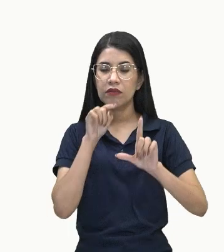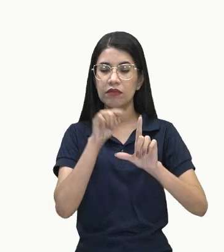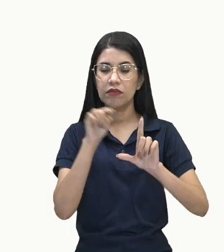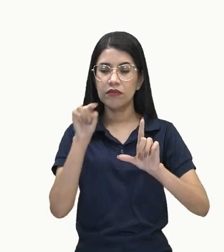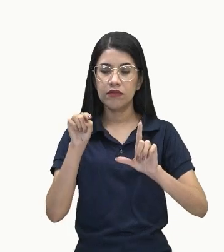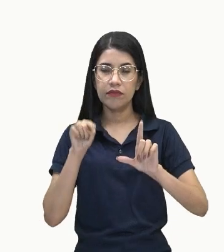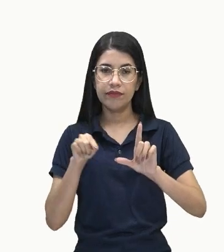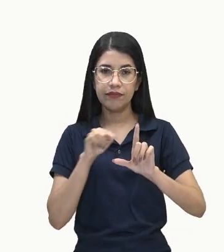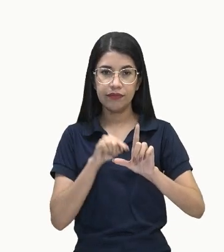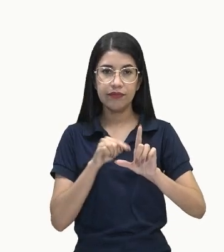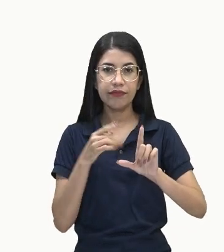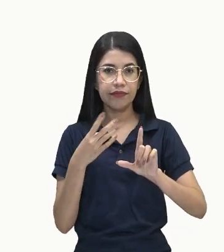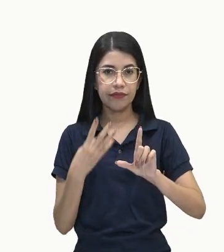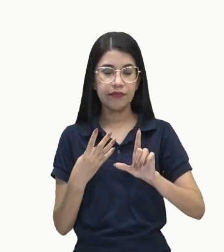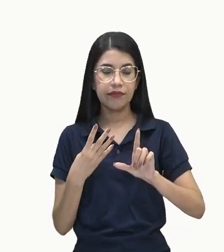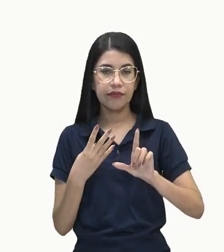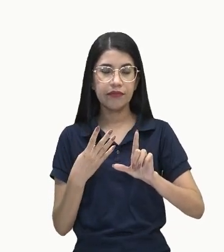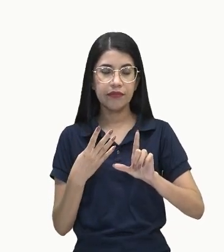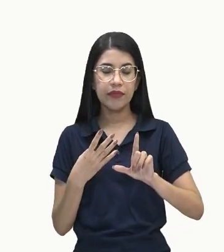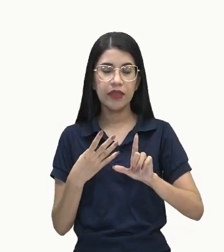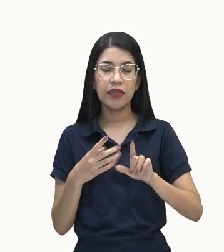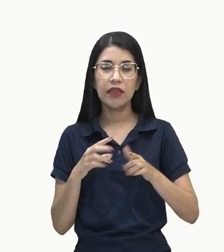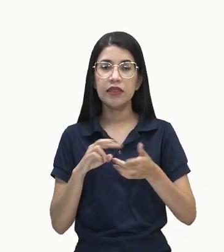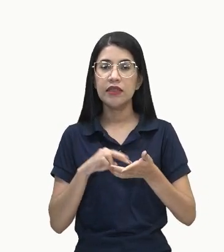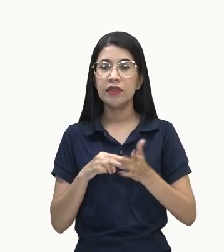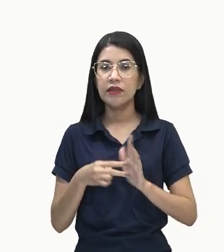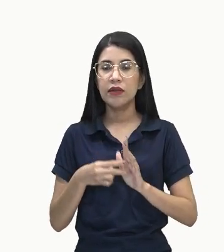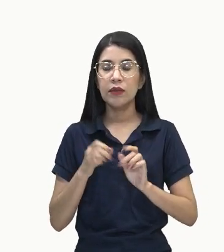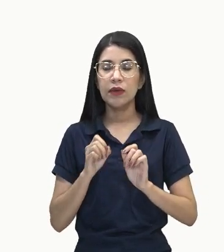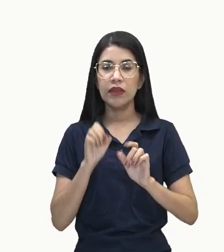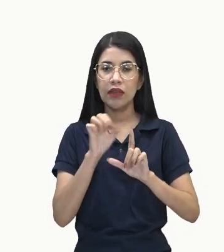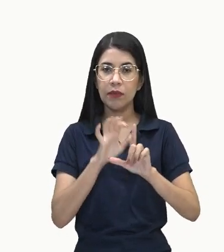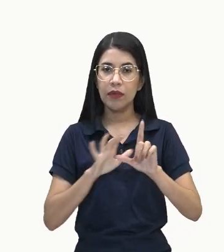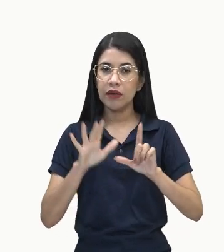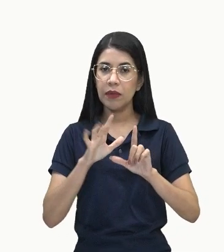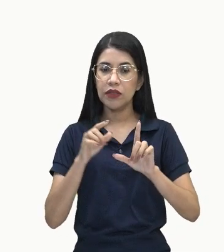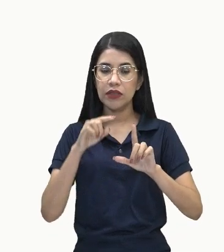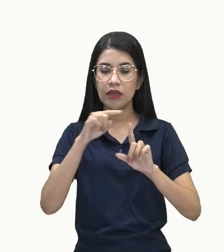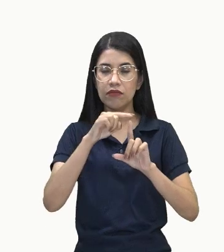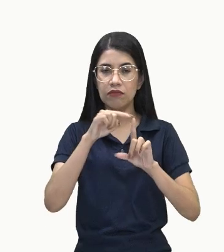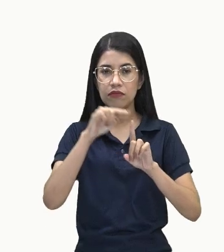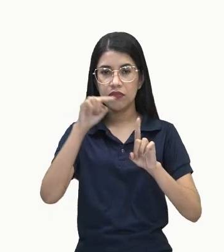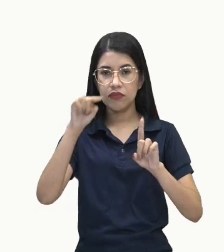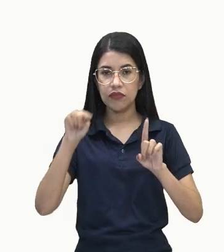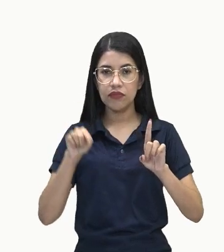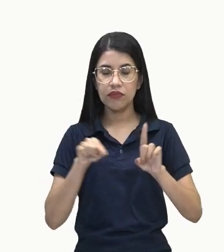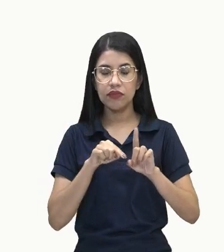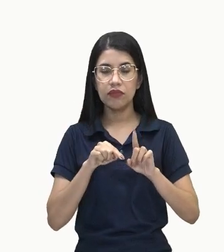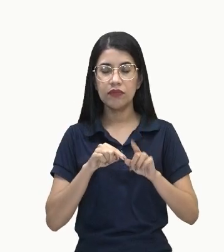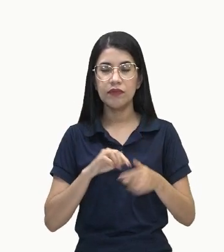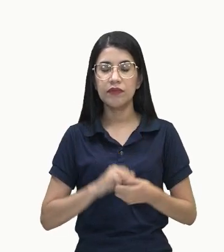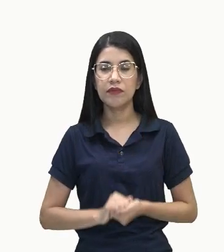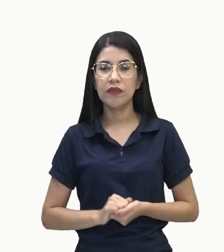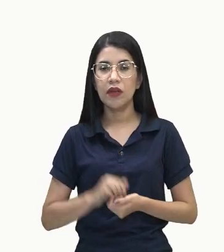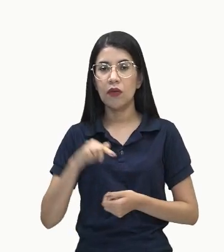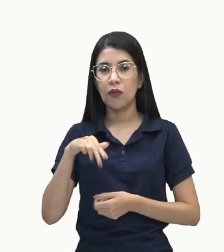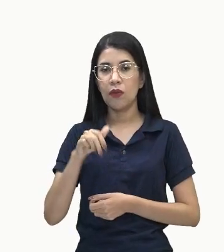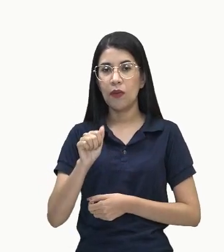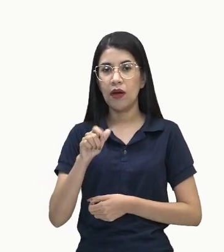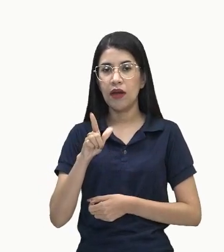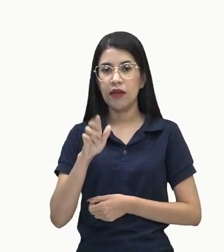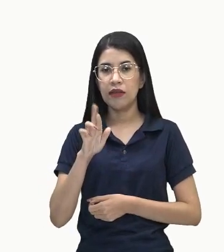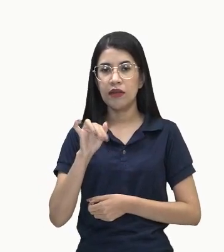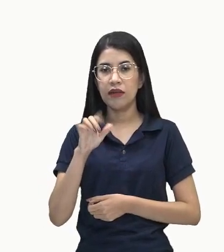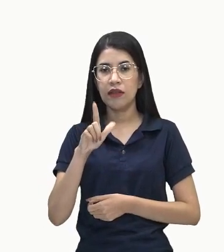pontos, logicamente, a gente vai ter uma figura com 4 lados, ou seja, um quadrilátero. Mas